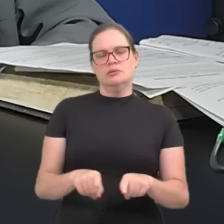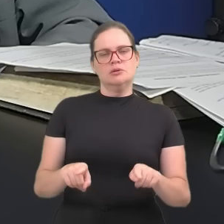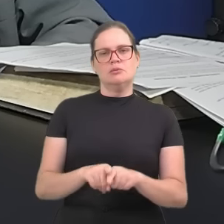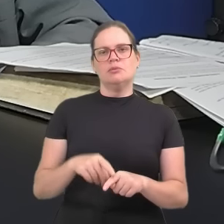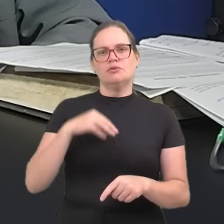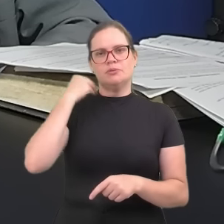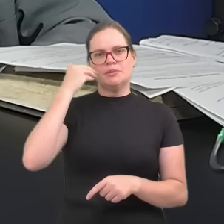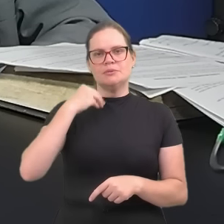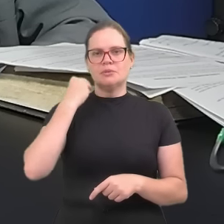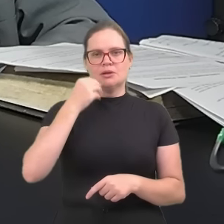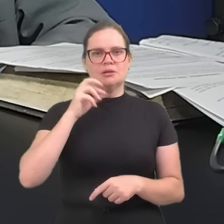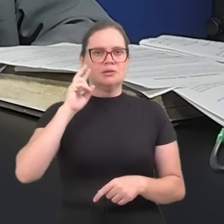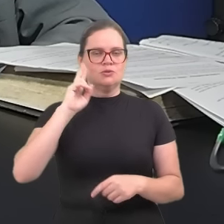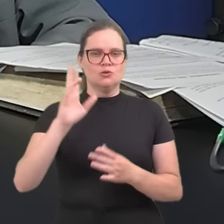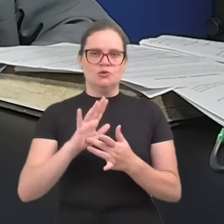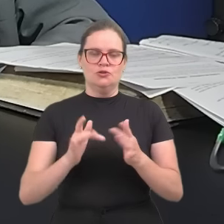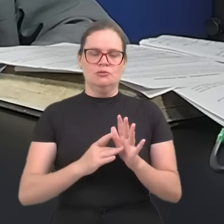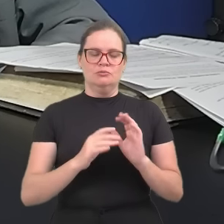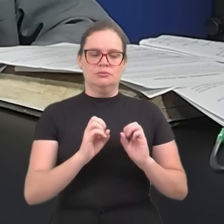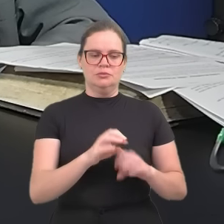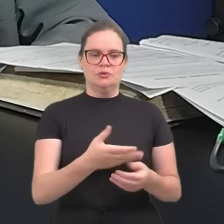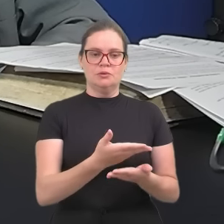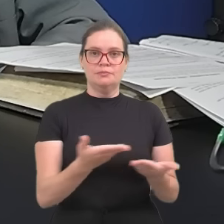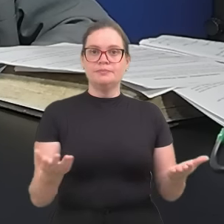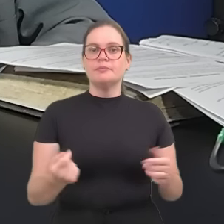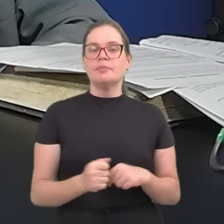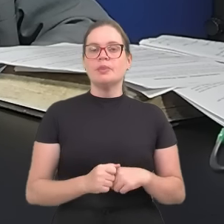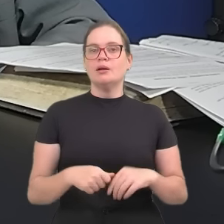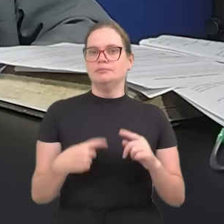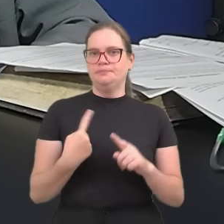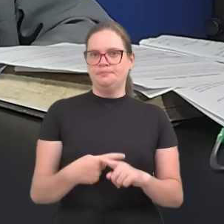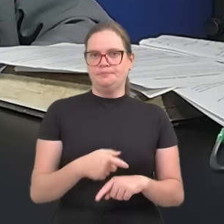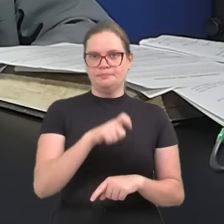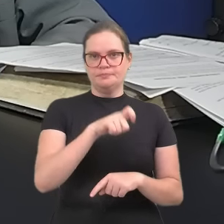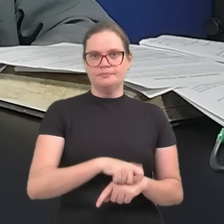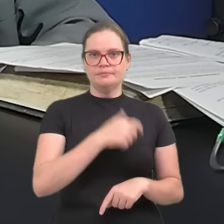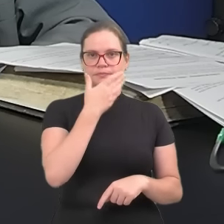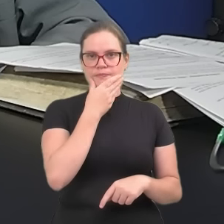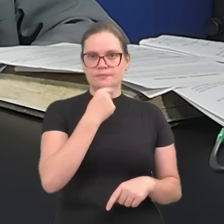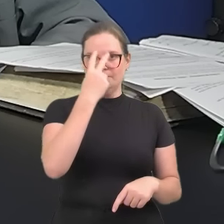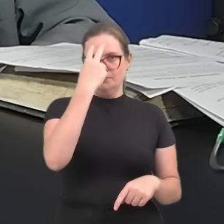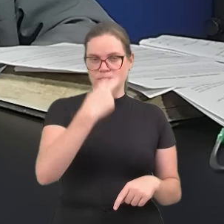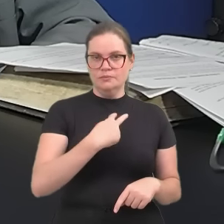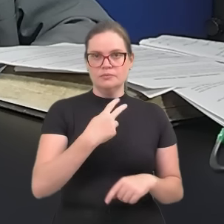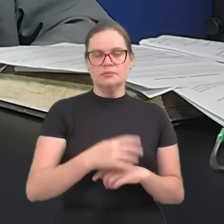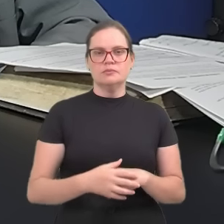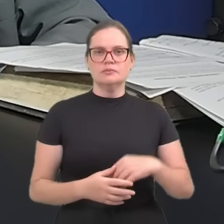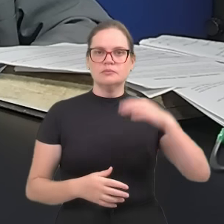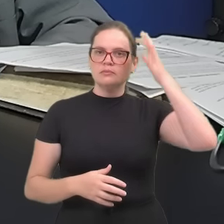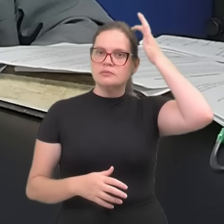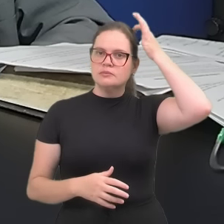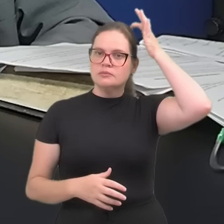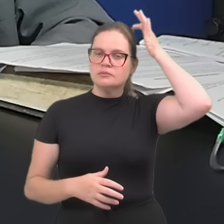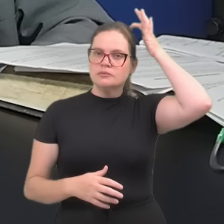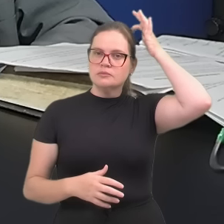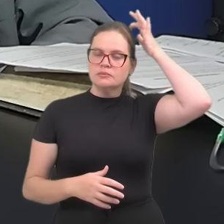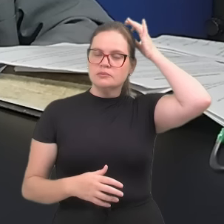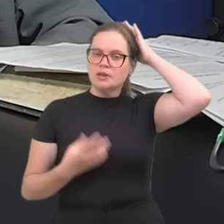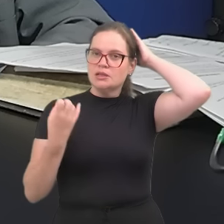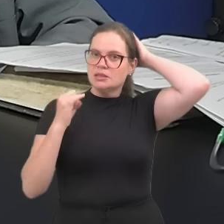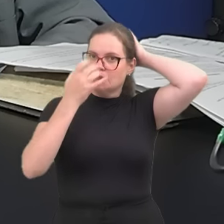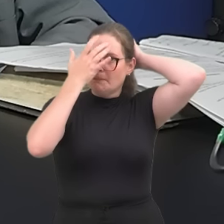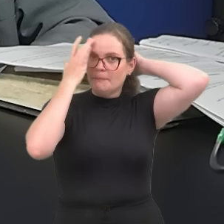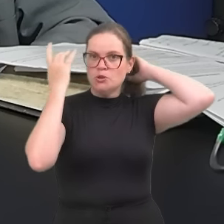grande experiência, porque aquele homem não tinha, a cegueira dele, historicamente falando, alguma pessoa que tinha